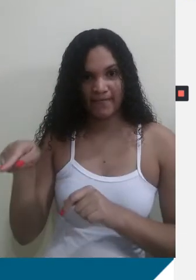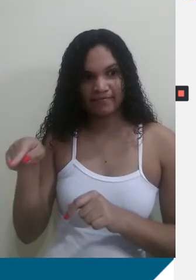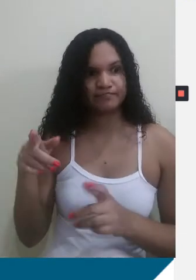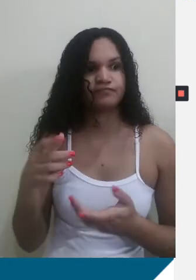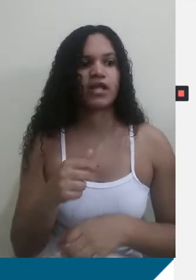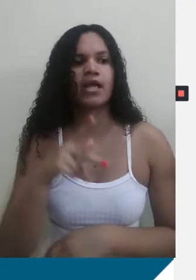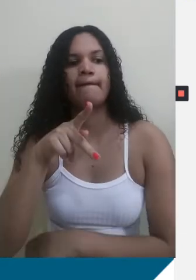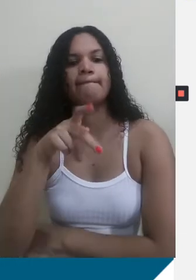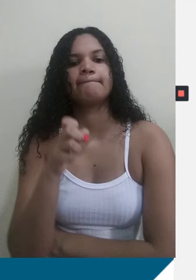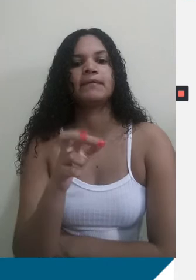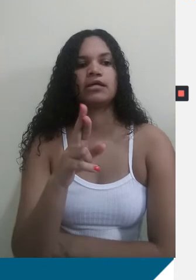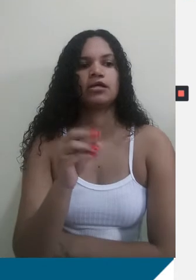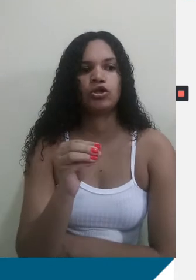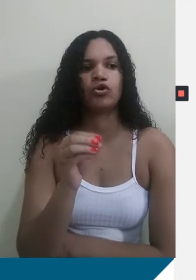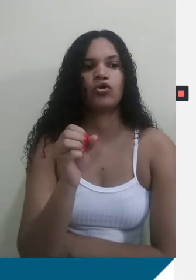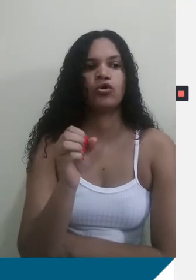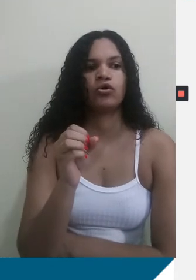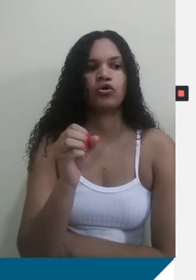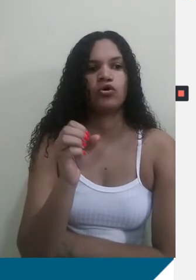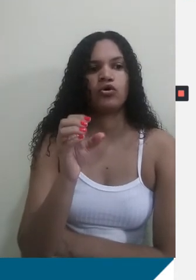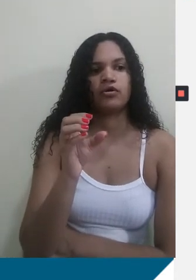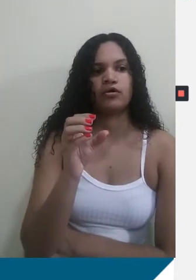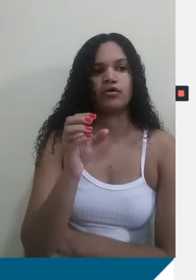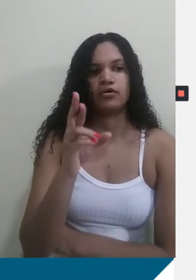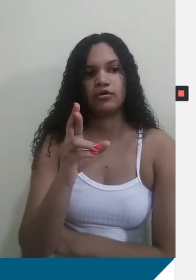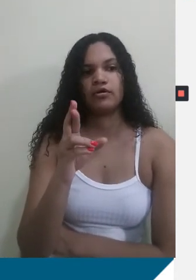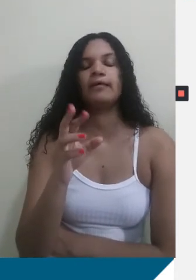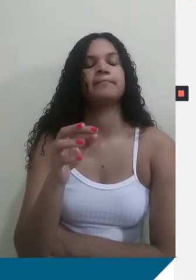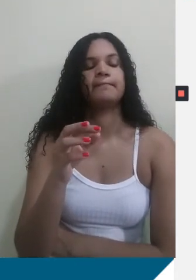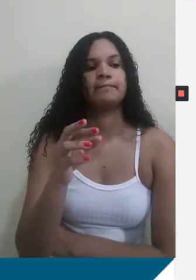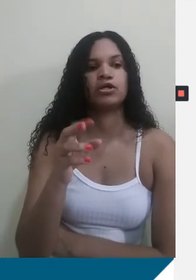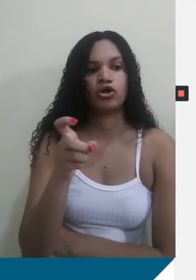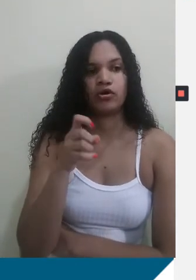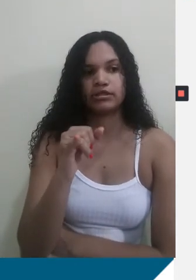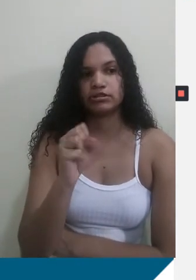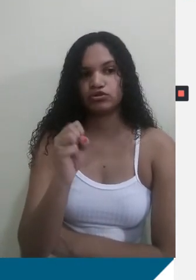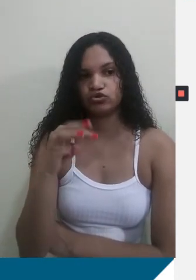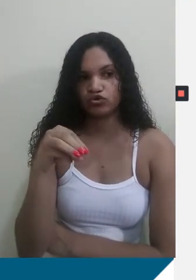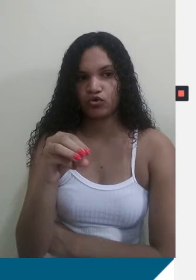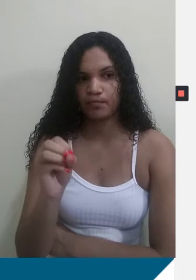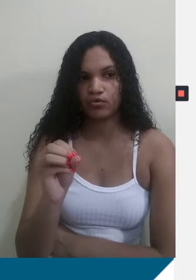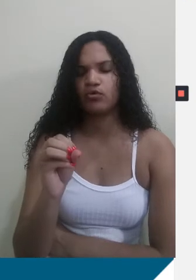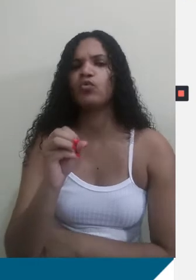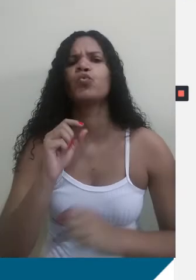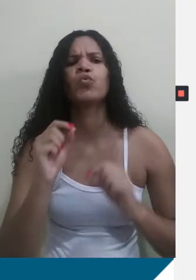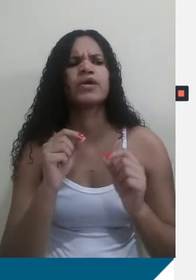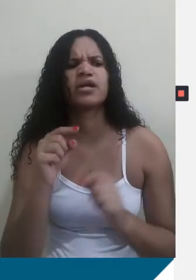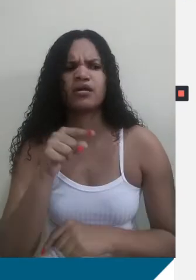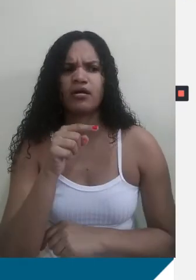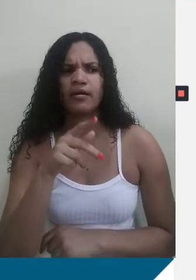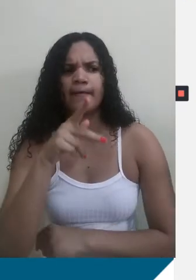vezes também é usado essa terminologia, plasmodemata ou plasmodesmata. Existem várias terminologias. O que são